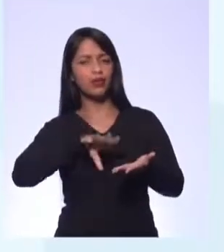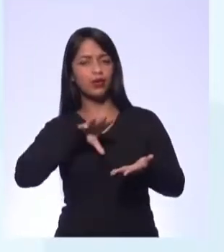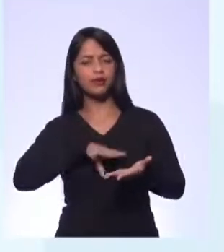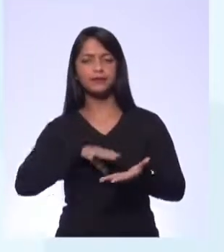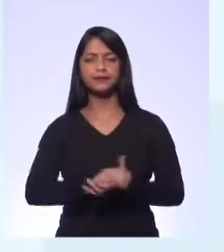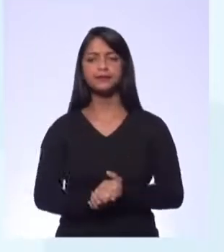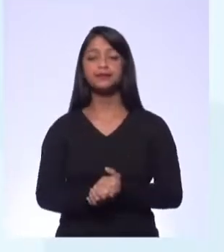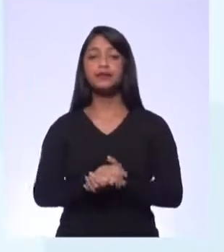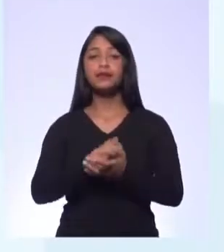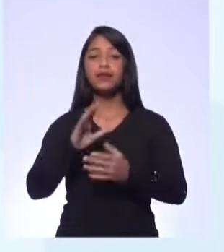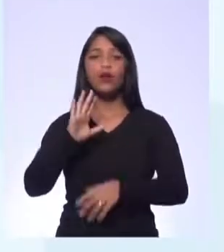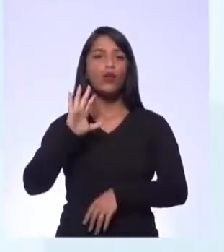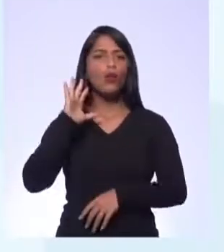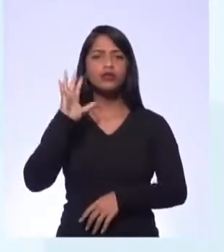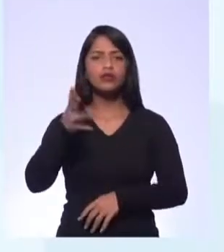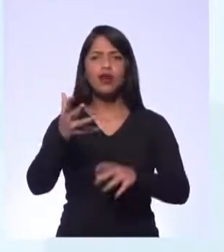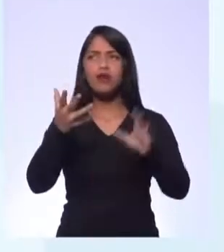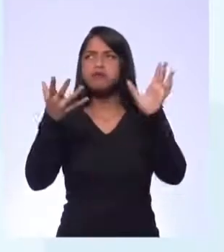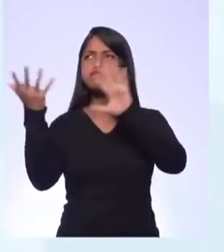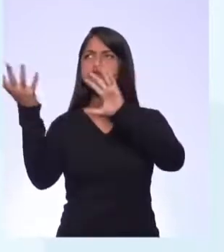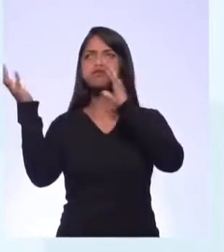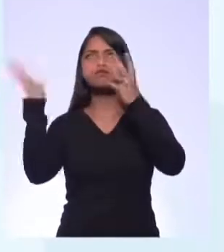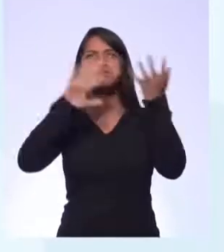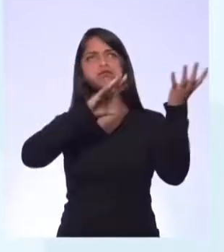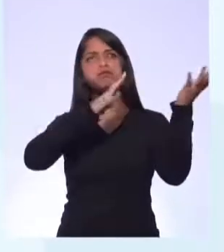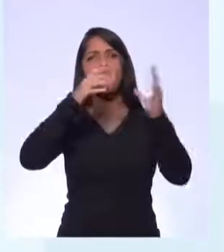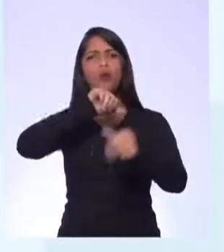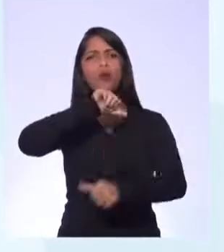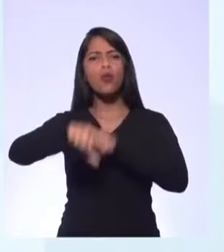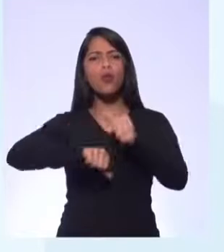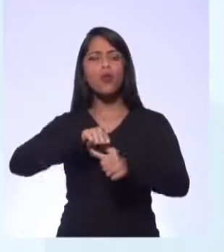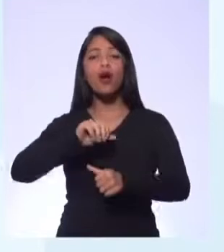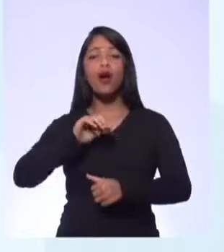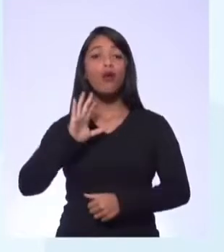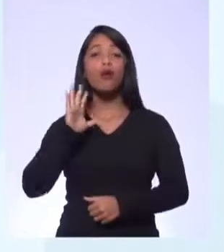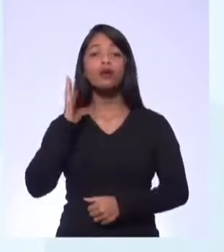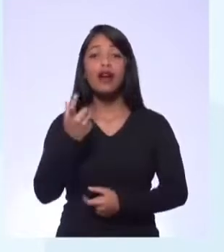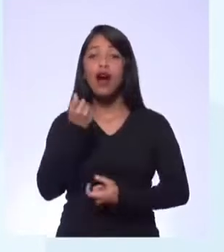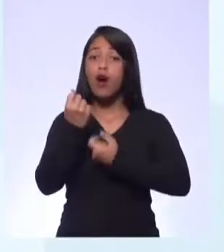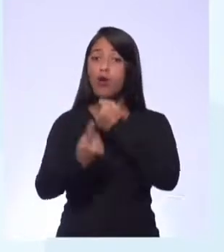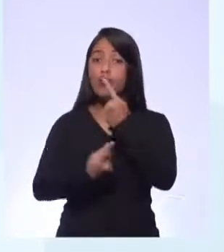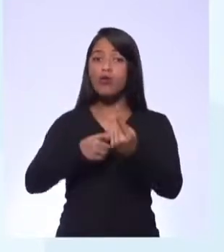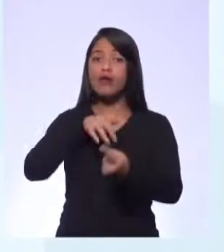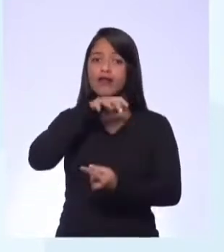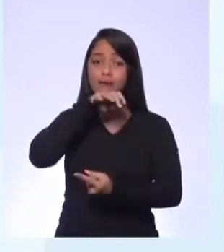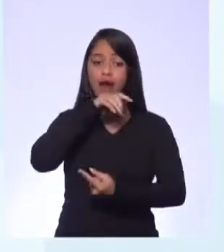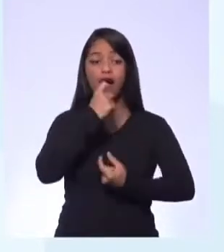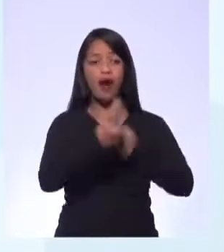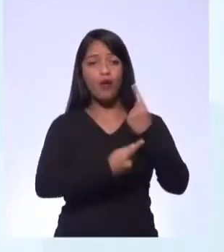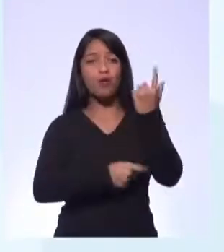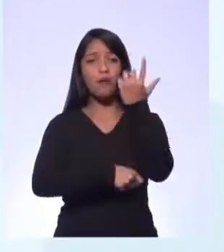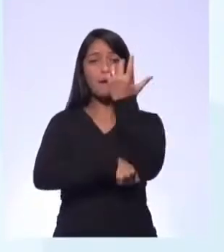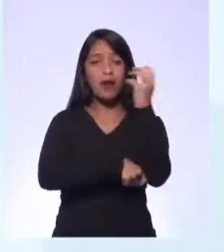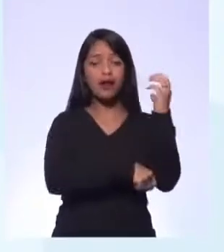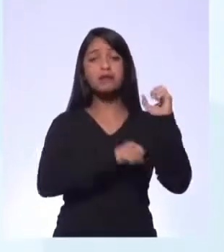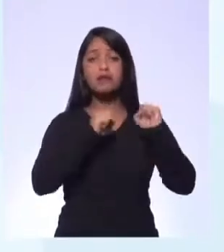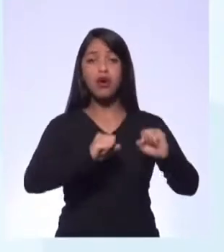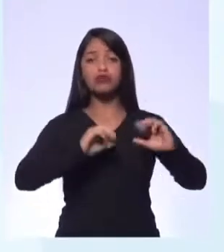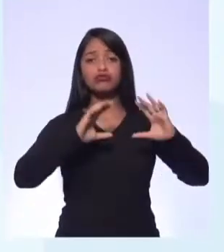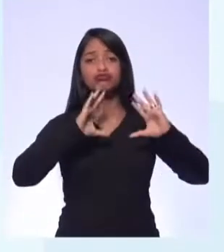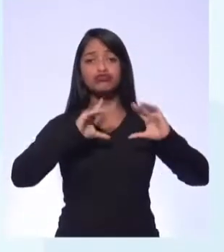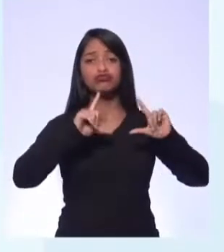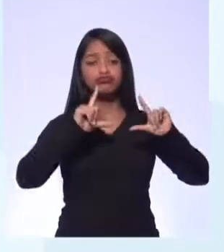podem fazer com que os animais e as espécies de animais e plantas se tornem extintas? Yes, it can. Sim, podem.